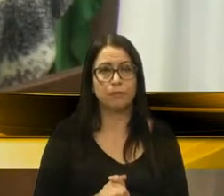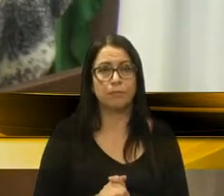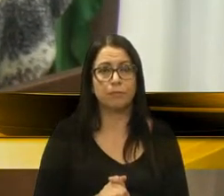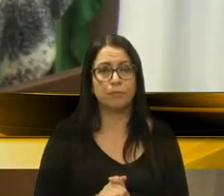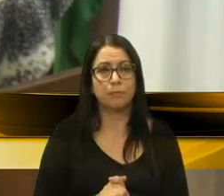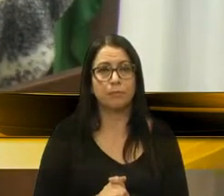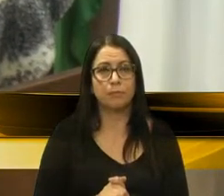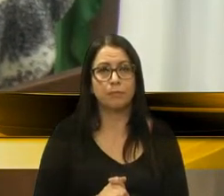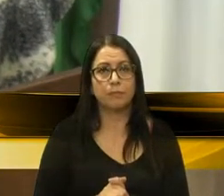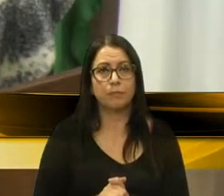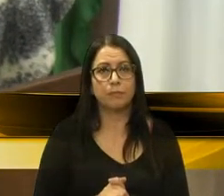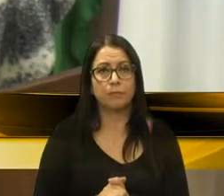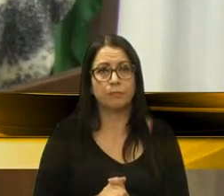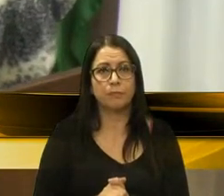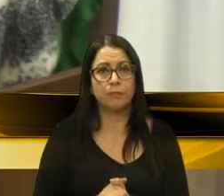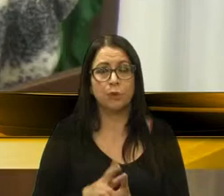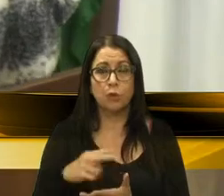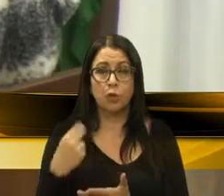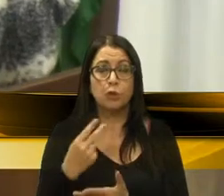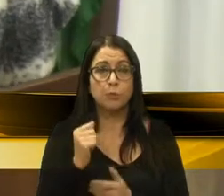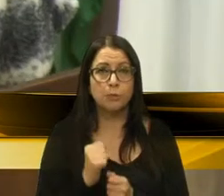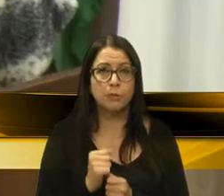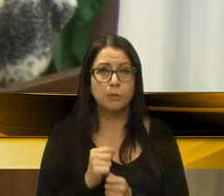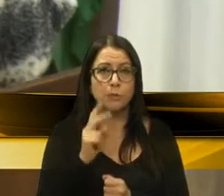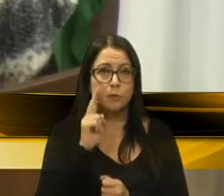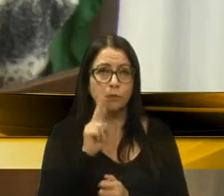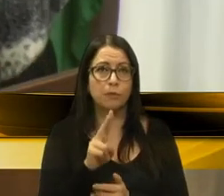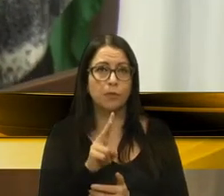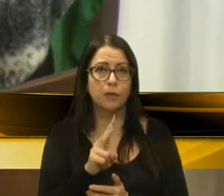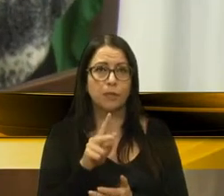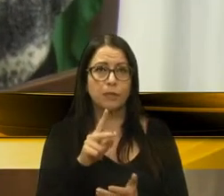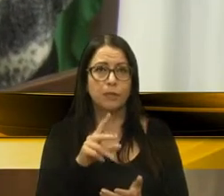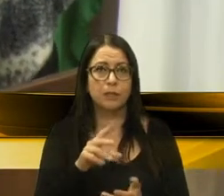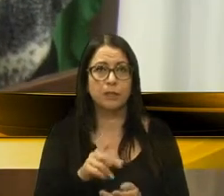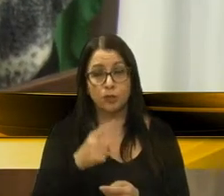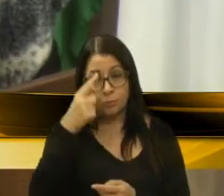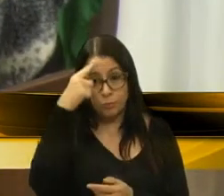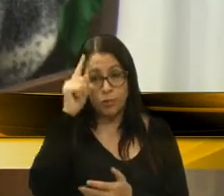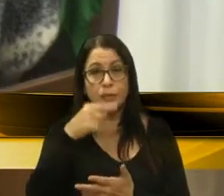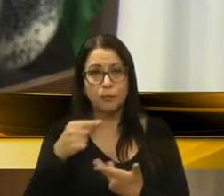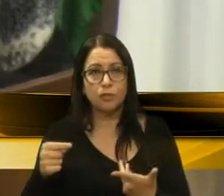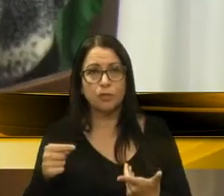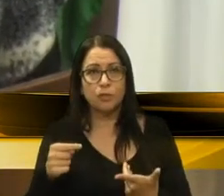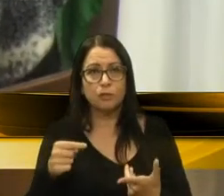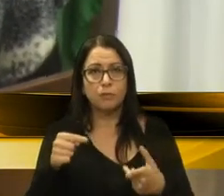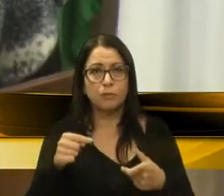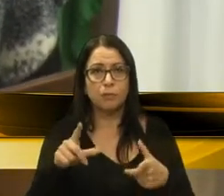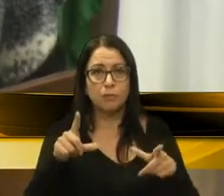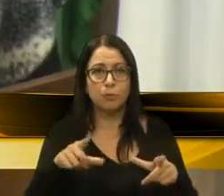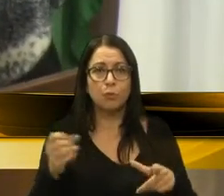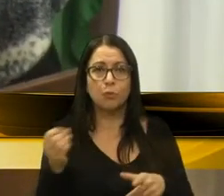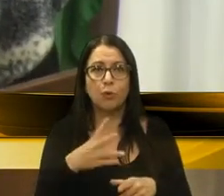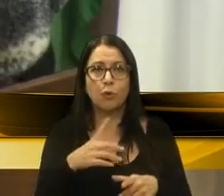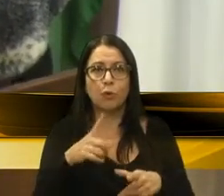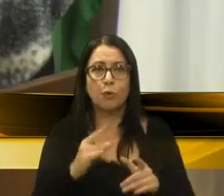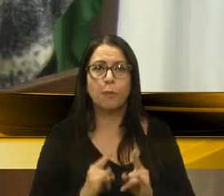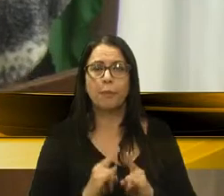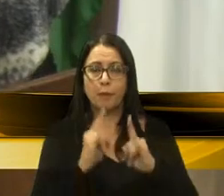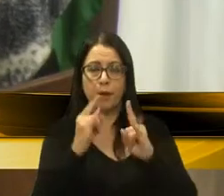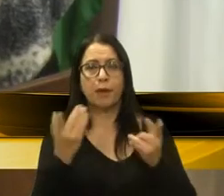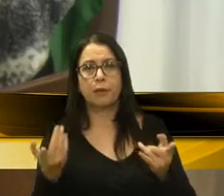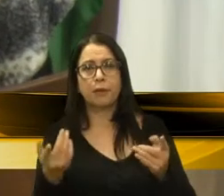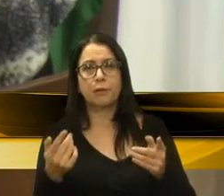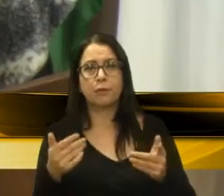né? Então, nós podemos vislumbrar de forma criativa um novo prédio,